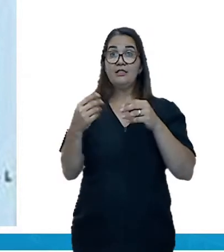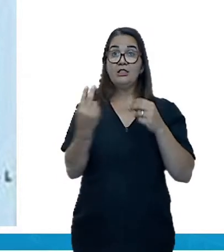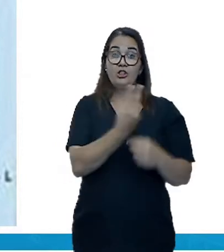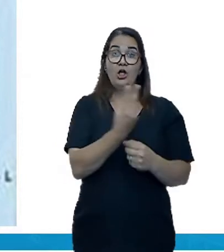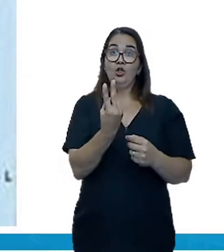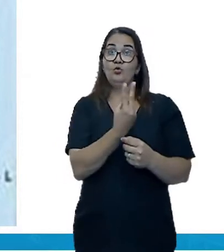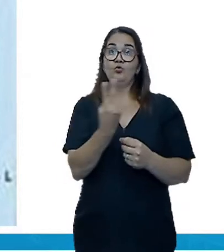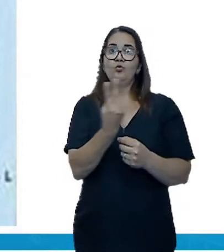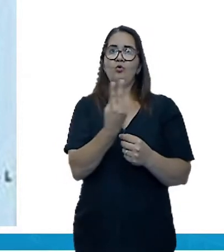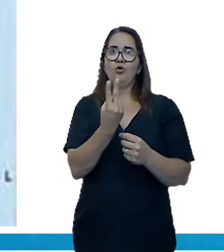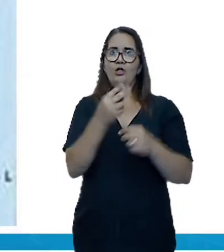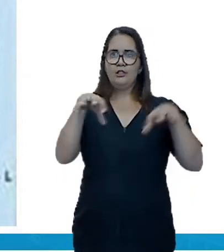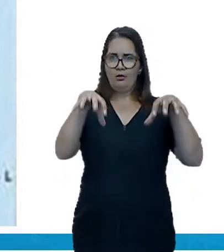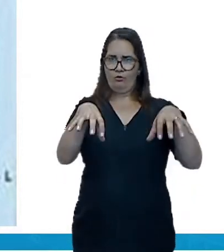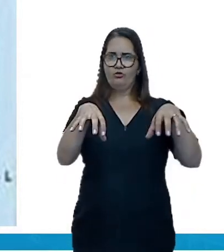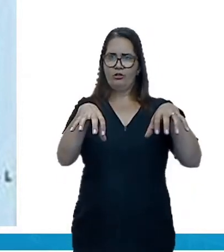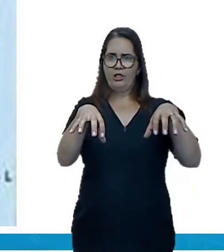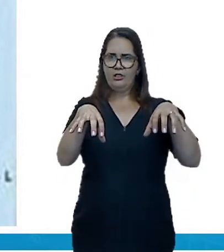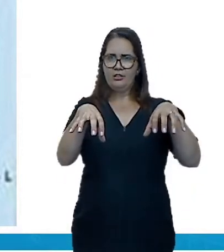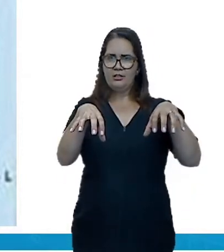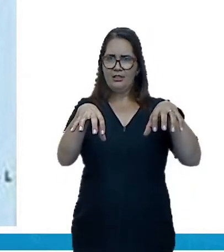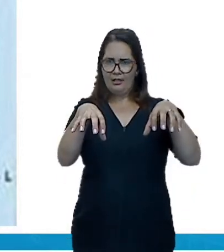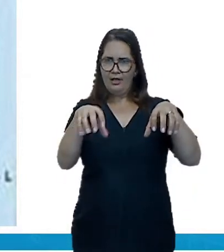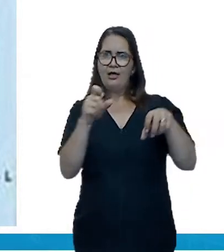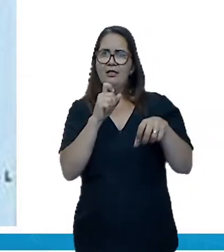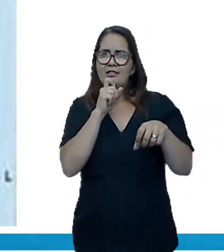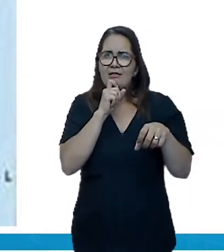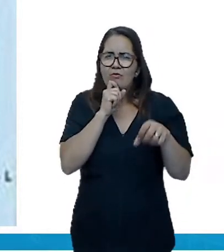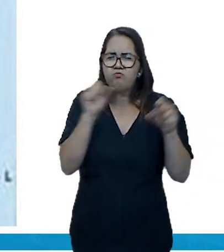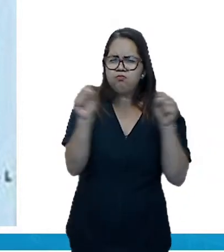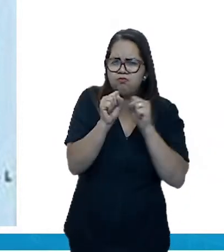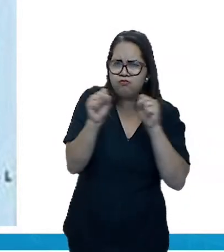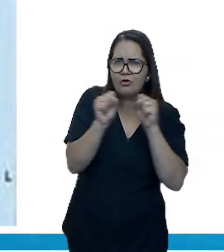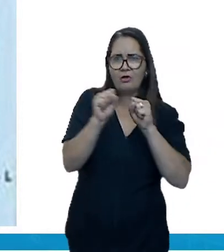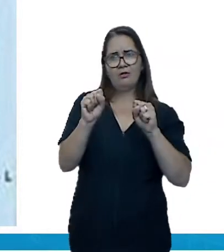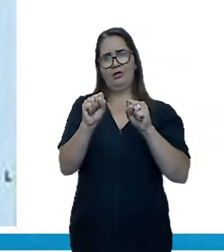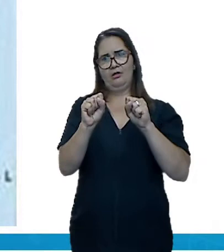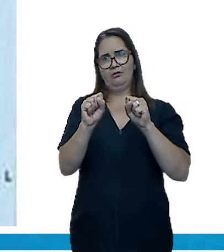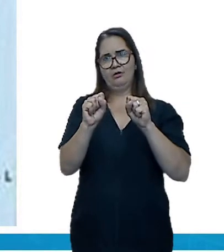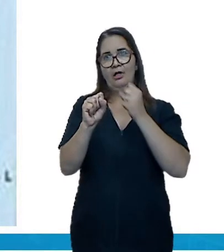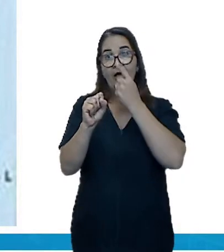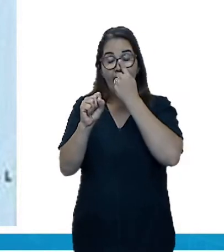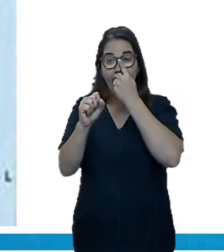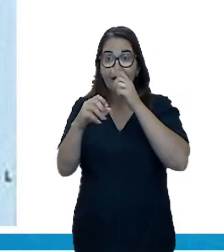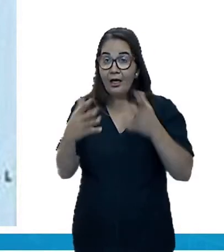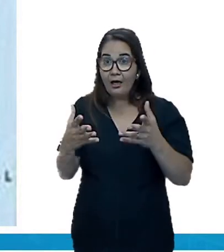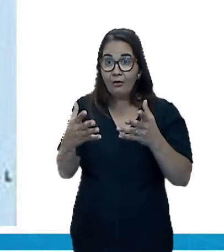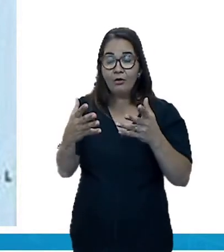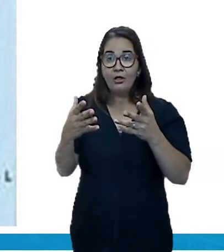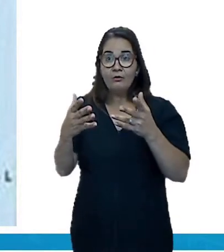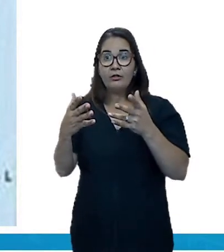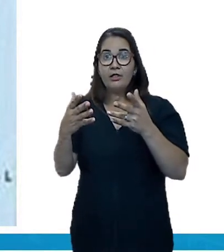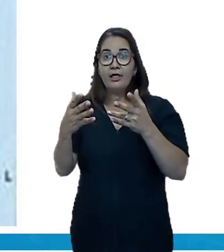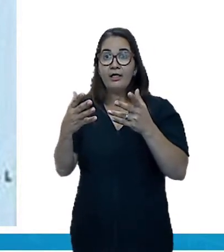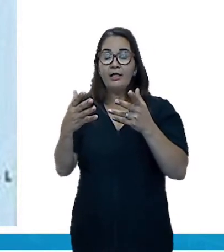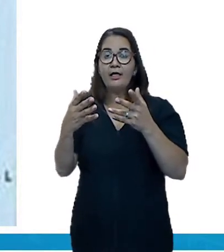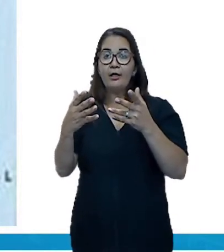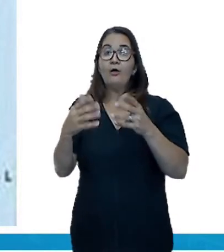estavam congelados, formando uma ponte, permitindo que os seres